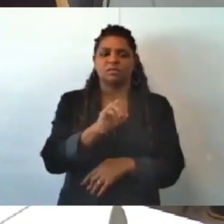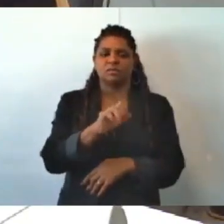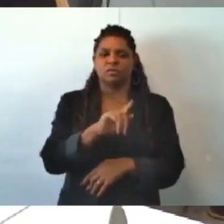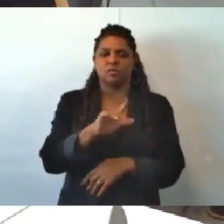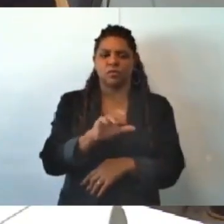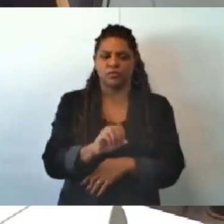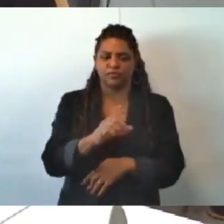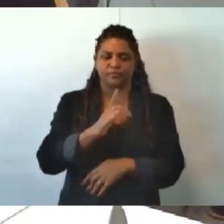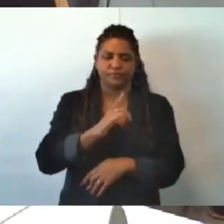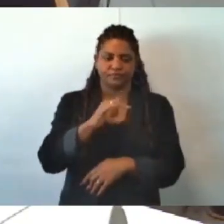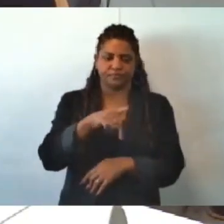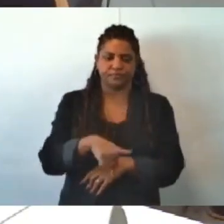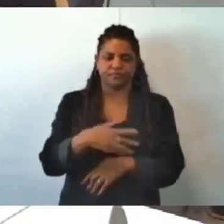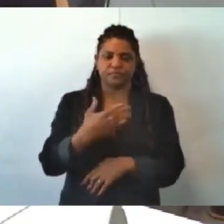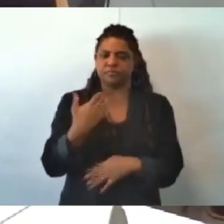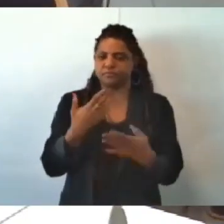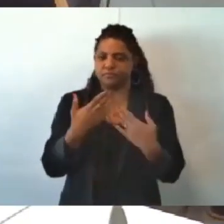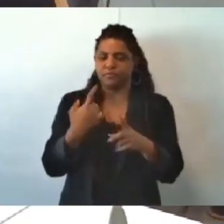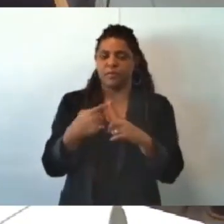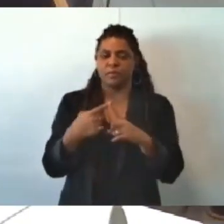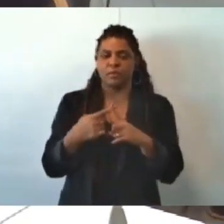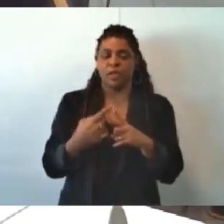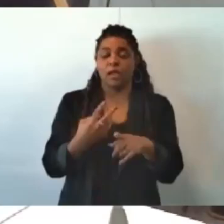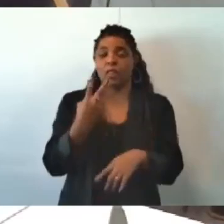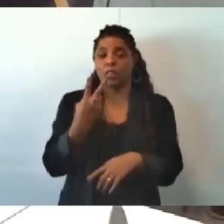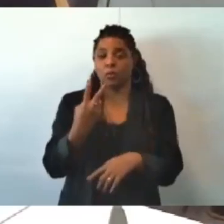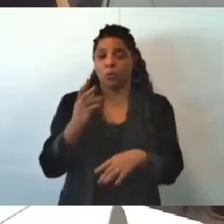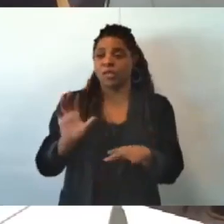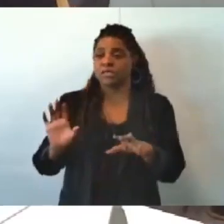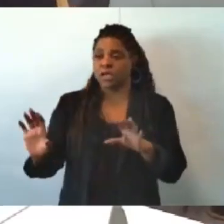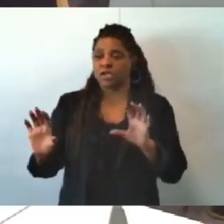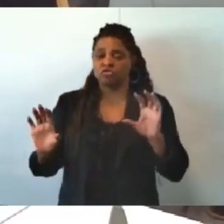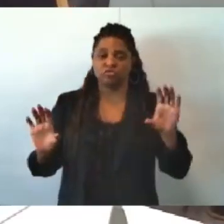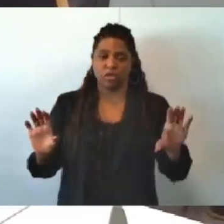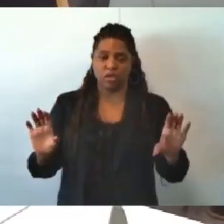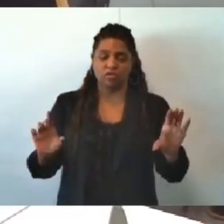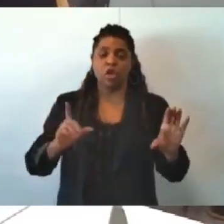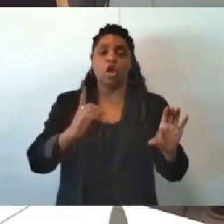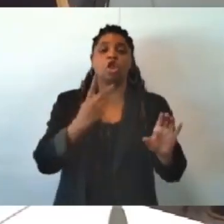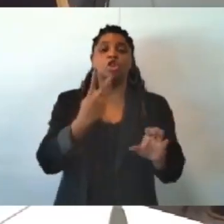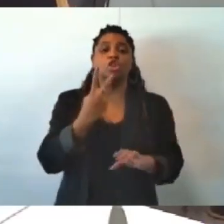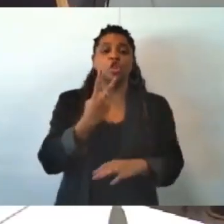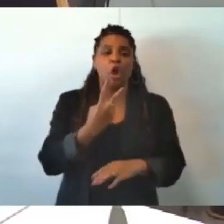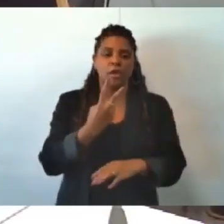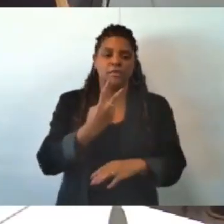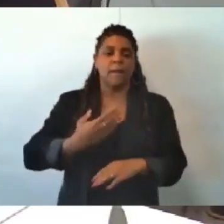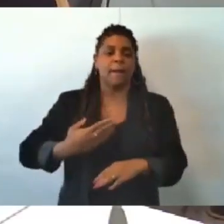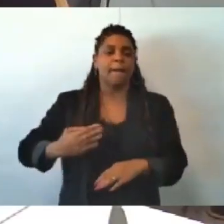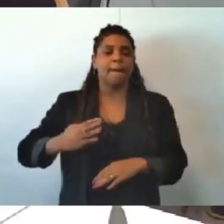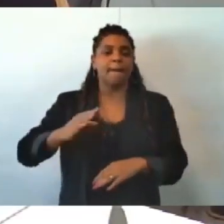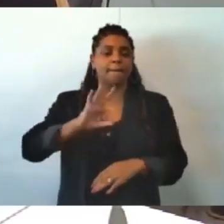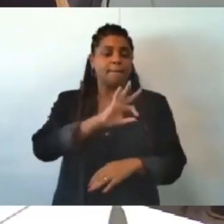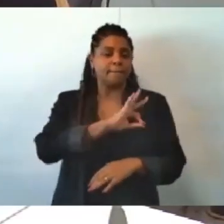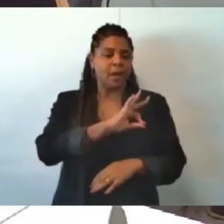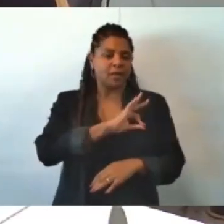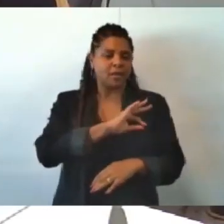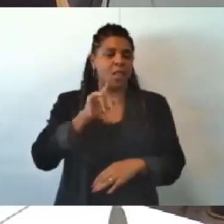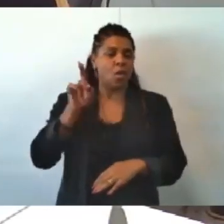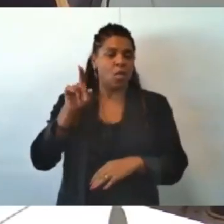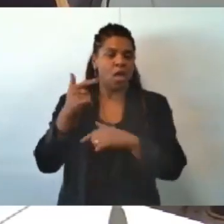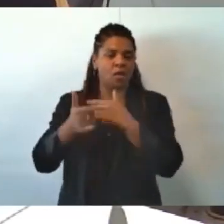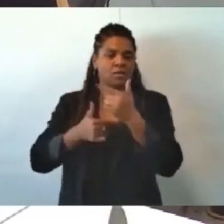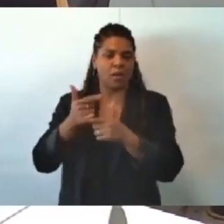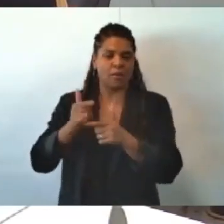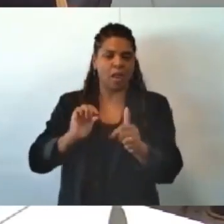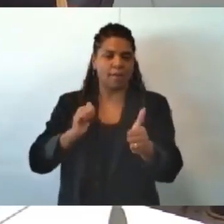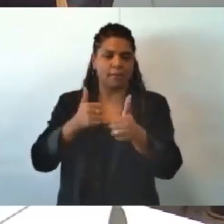regionais, dois batalhões também, duas companhias de polícia militar que trabalham ali em volta, é muito difícil, né, você